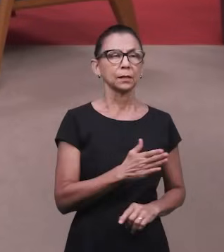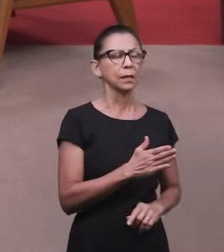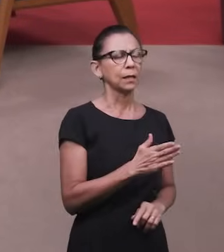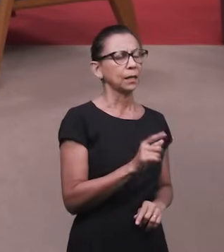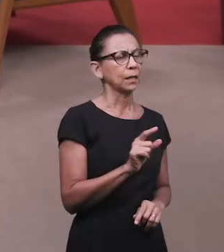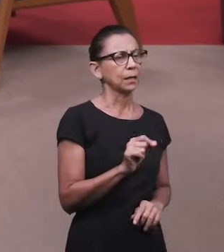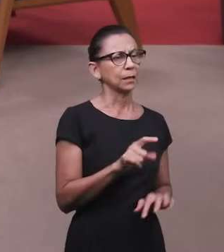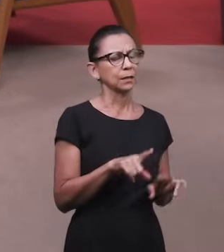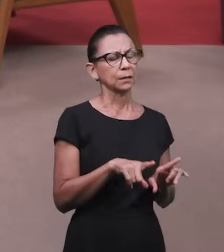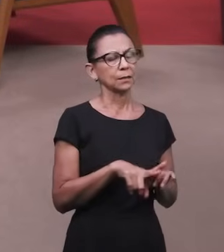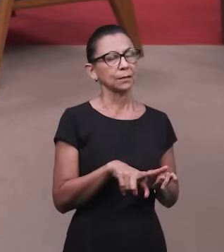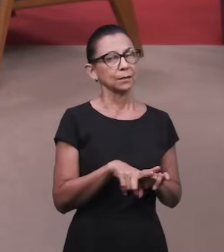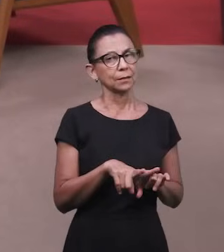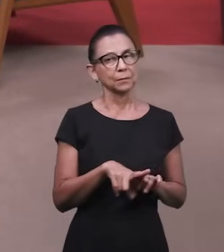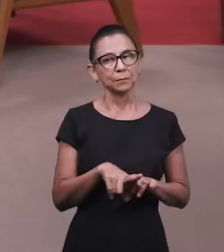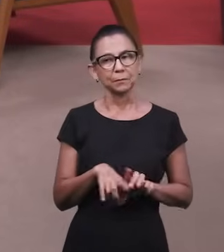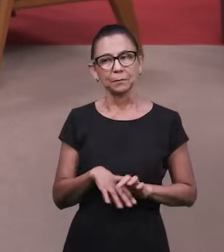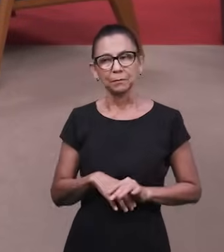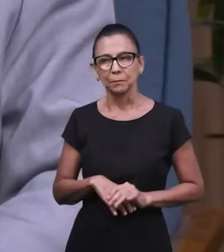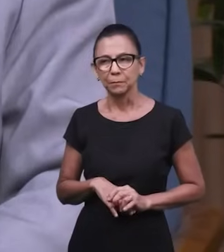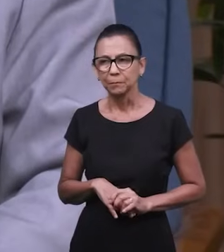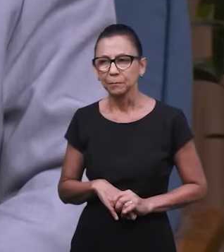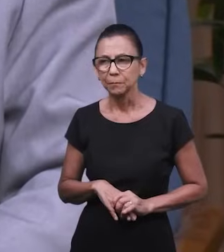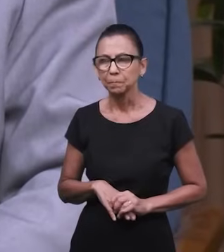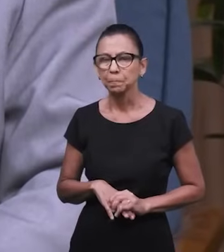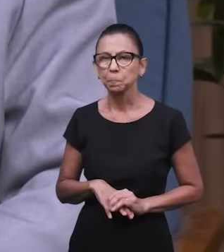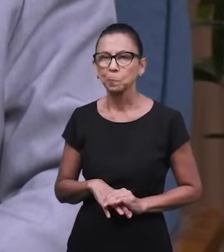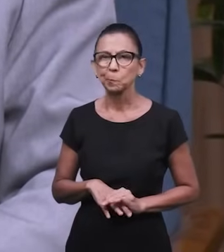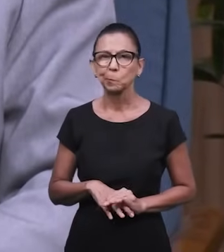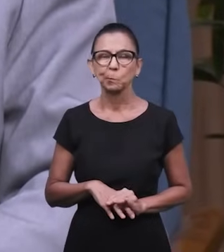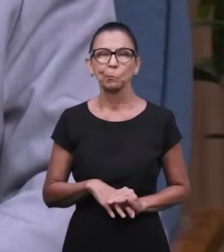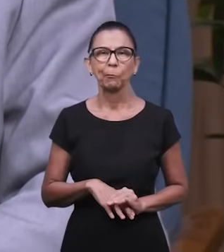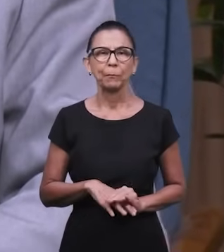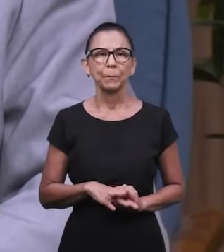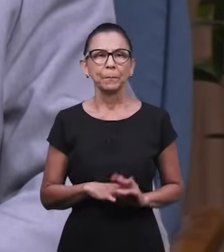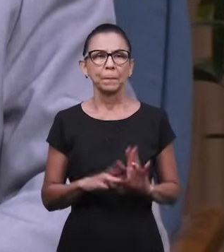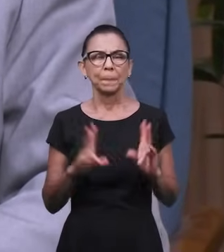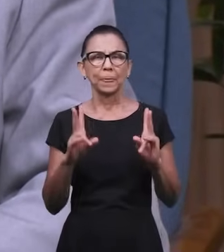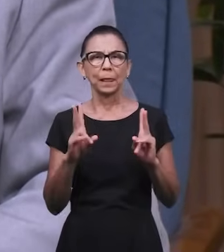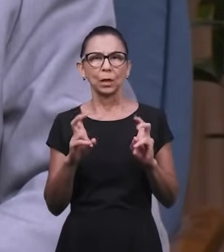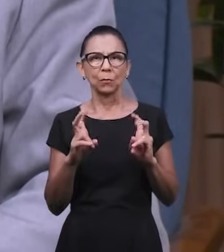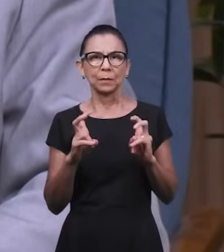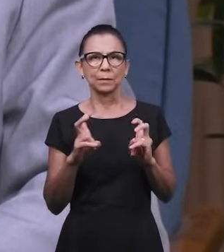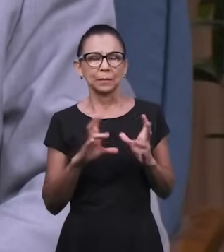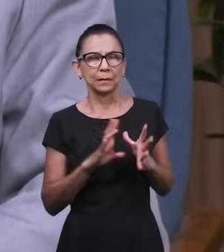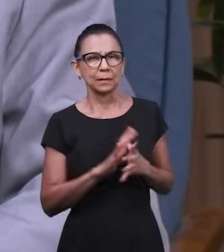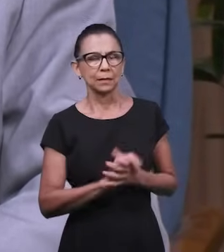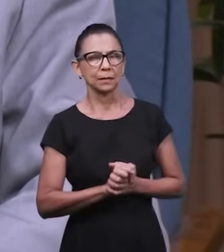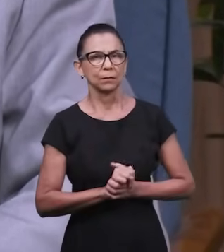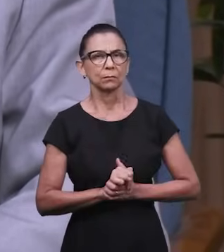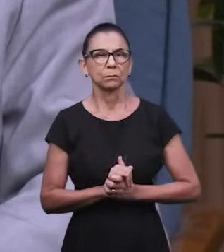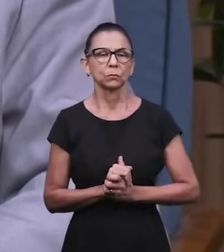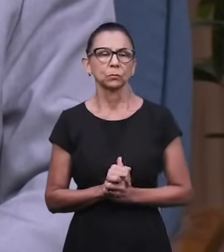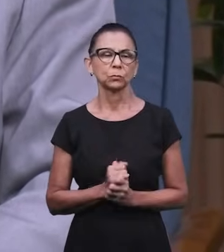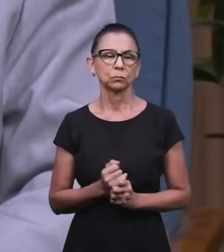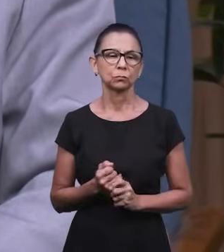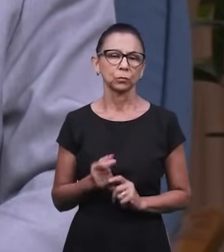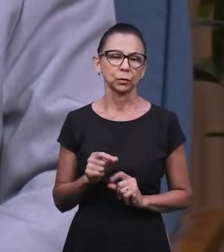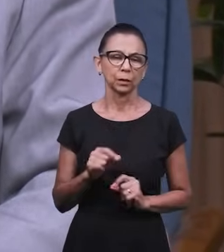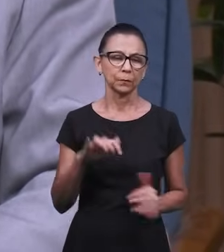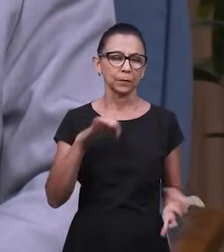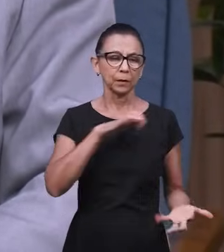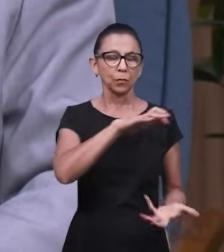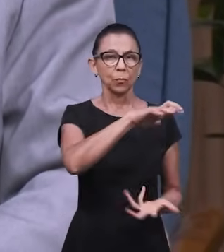ela pode facilmente ser utilizada para o mundo que nós vivemos, que é caos. O mundo